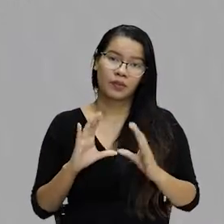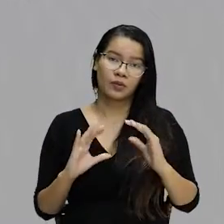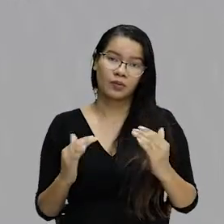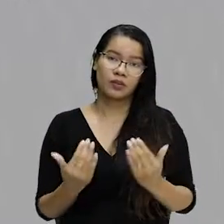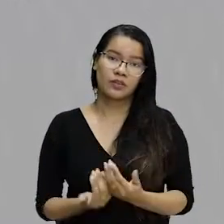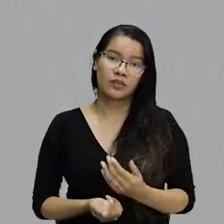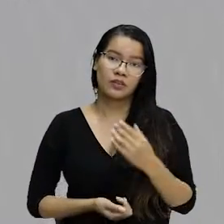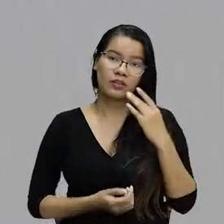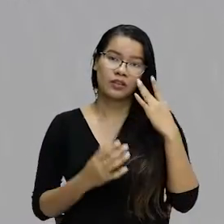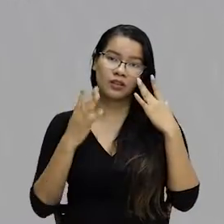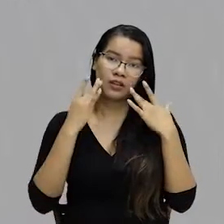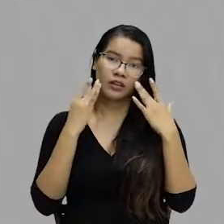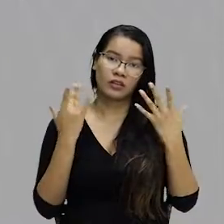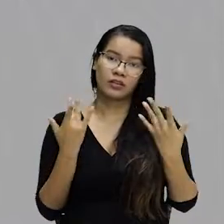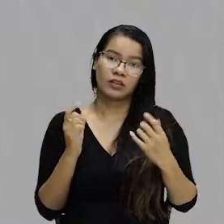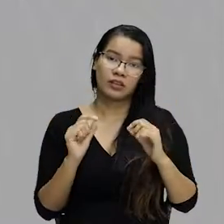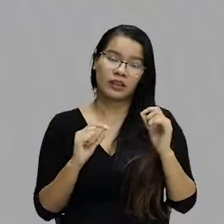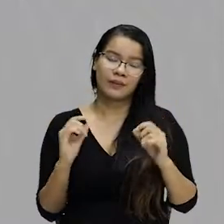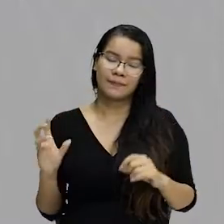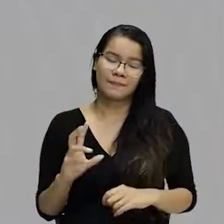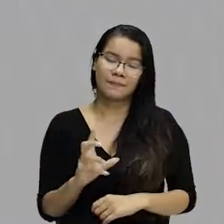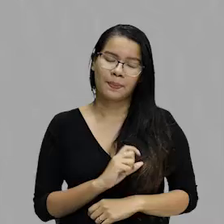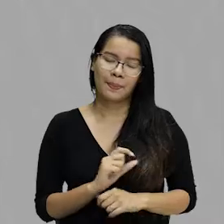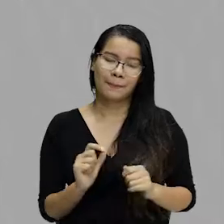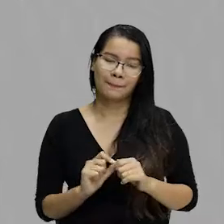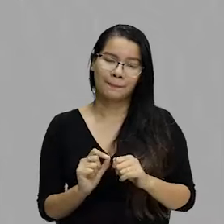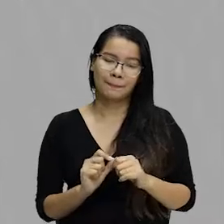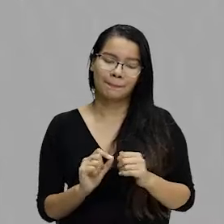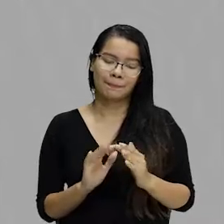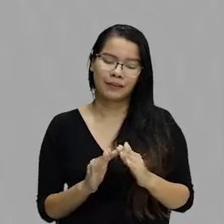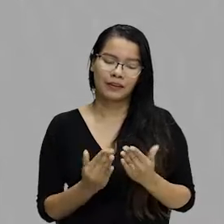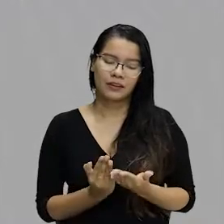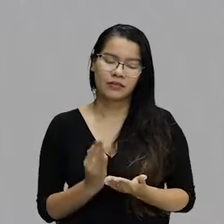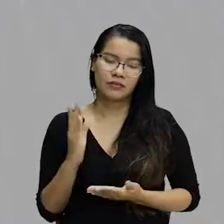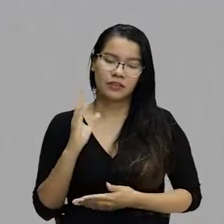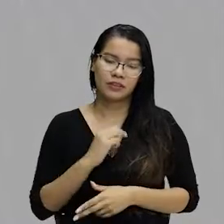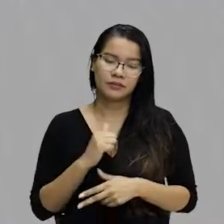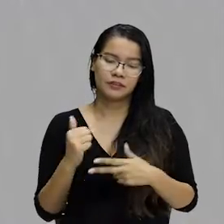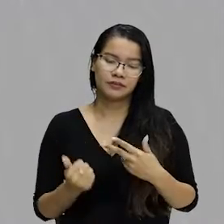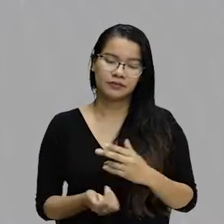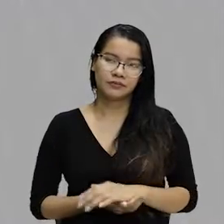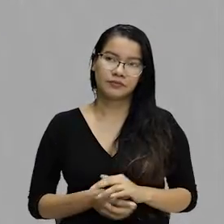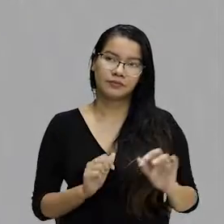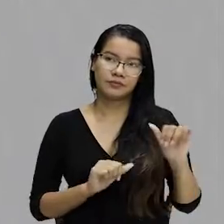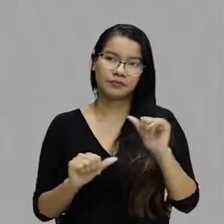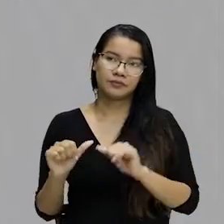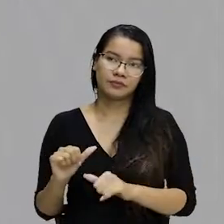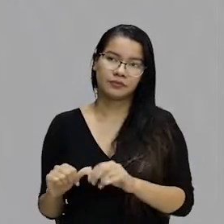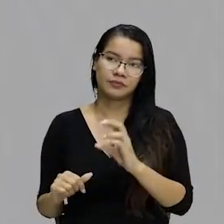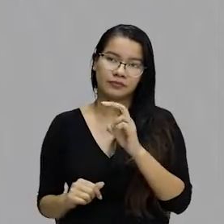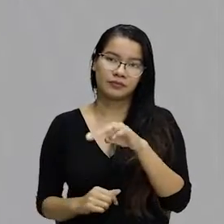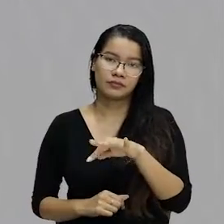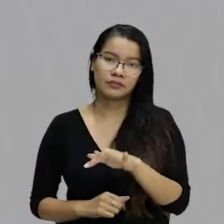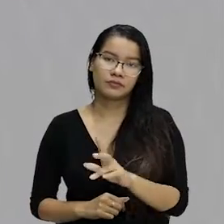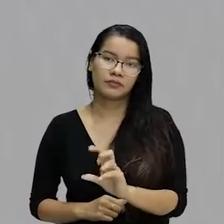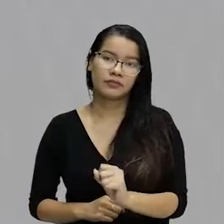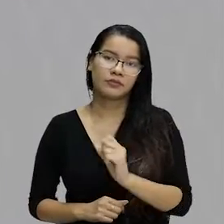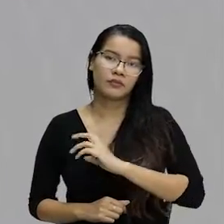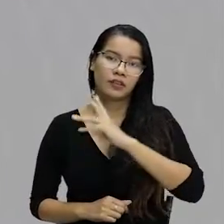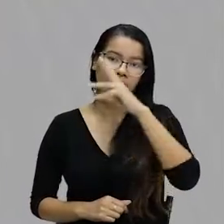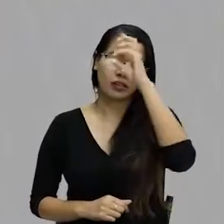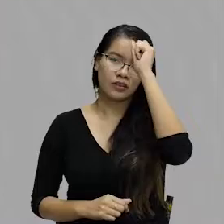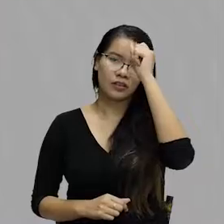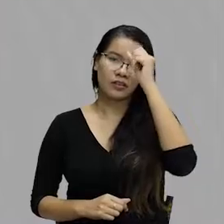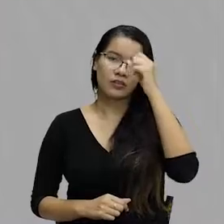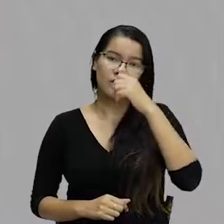adora fazer, pegar livros, geralmente que são do vestibular ou dos vestibulares, e transformar em cenas curtas para que os alunos